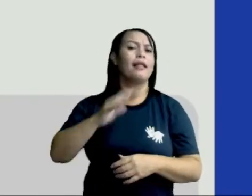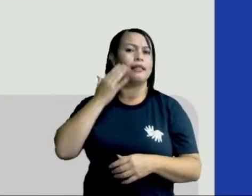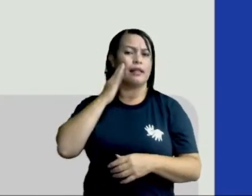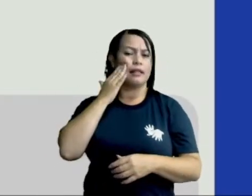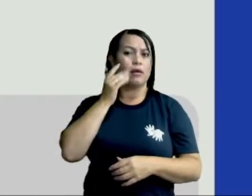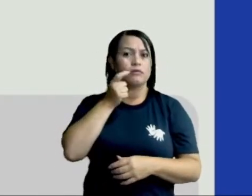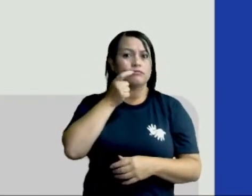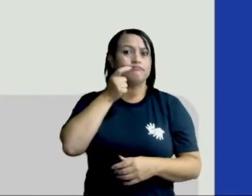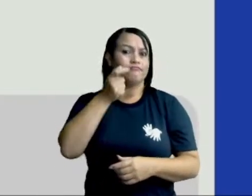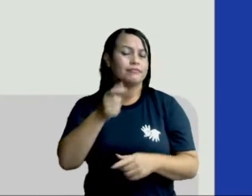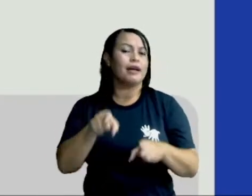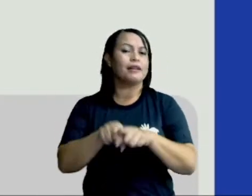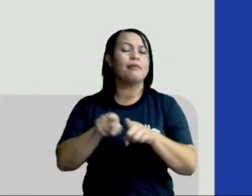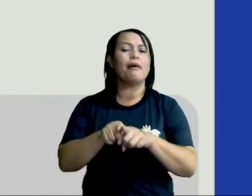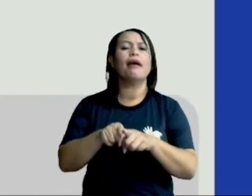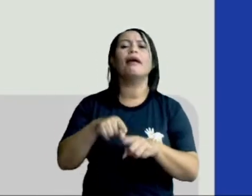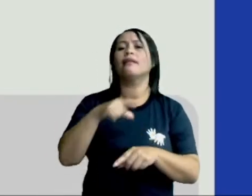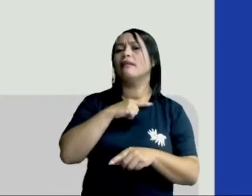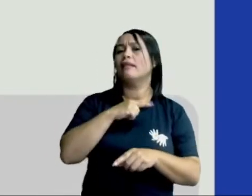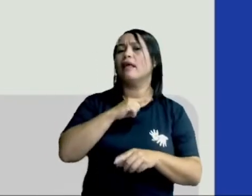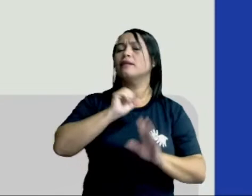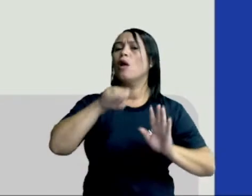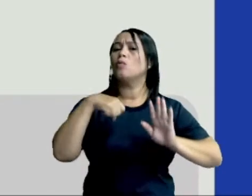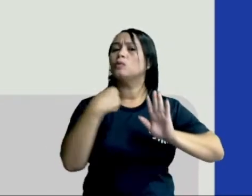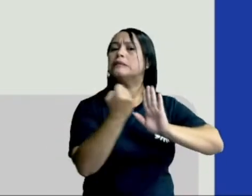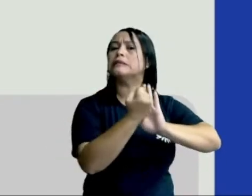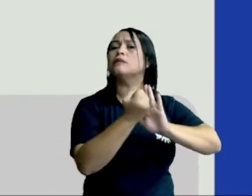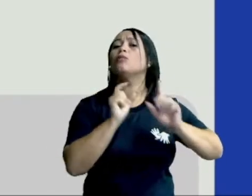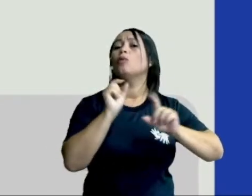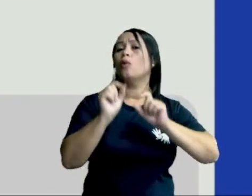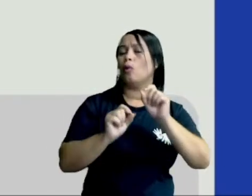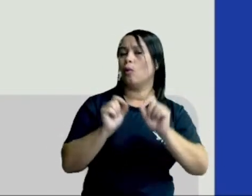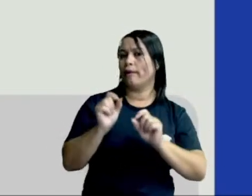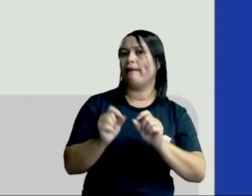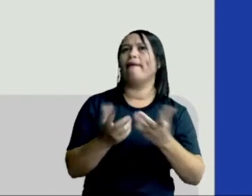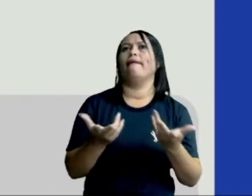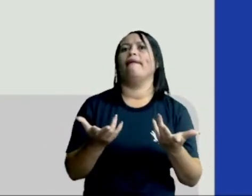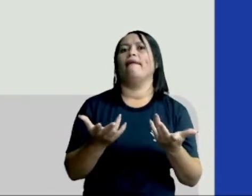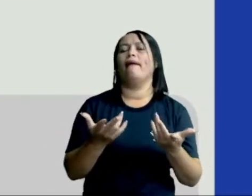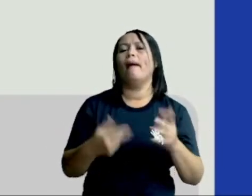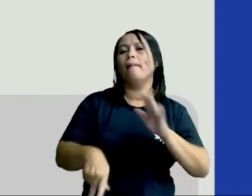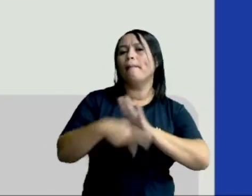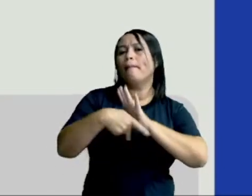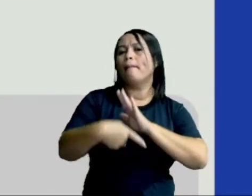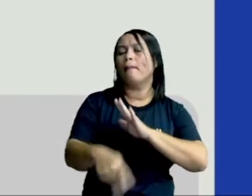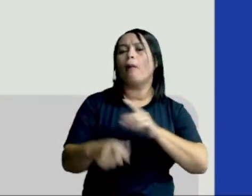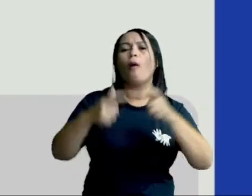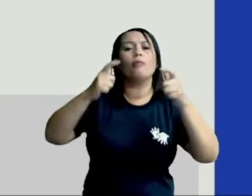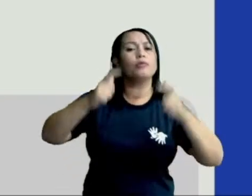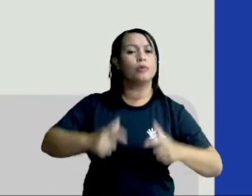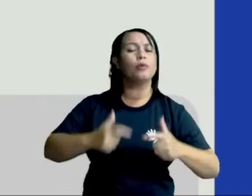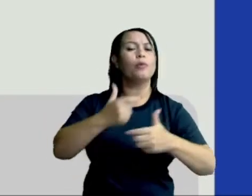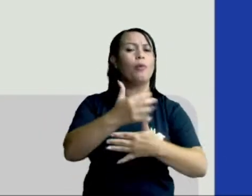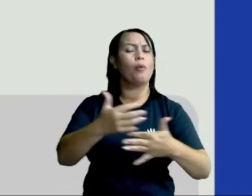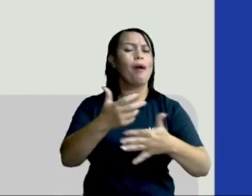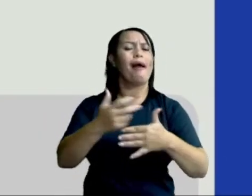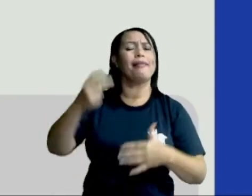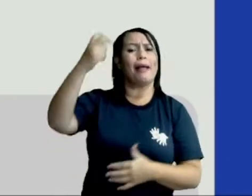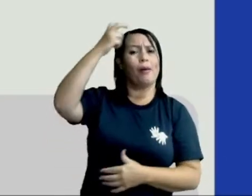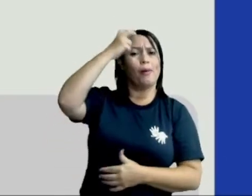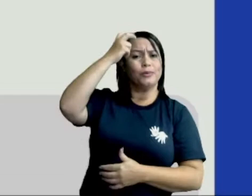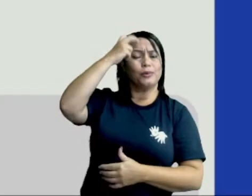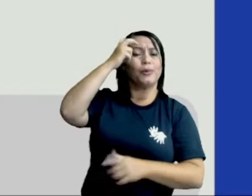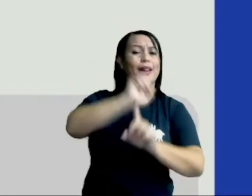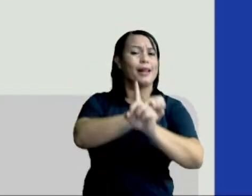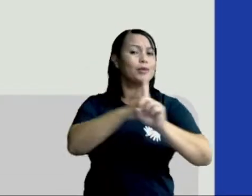exacerbada. Então, apesar de ser um símbolo cívico, ou seja, que faz parte dessa cultura